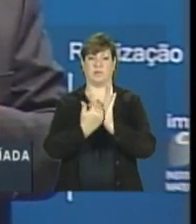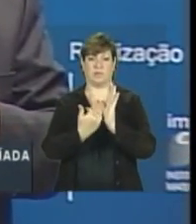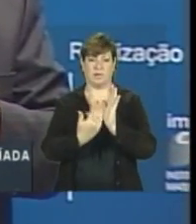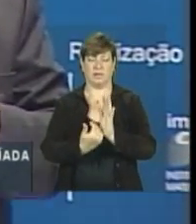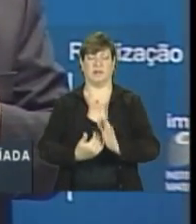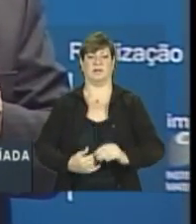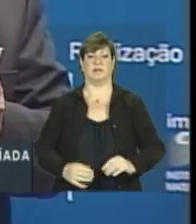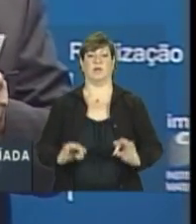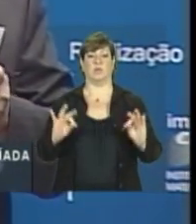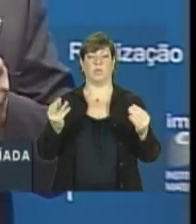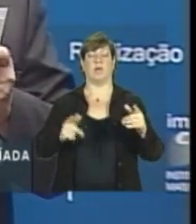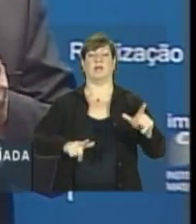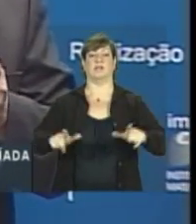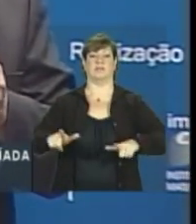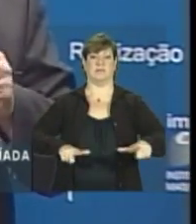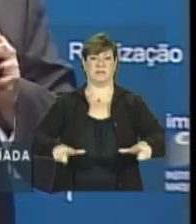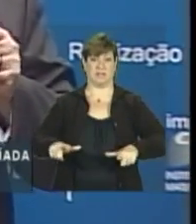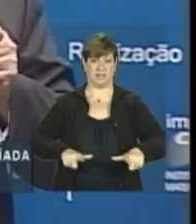atividade